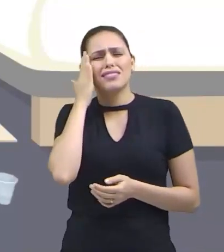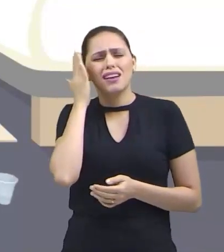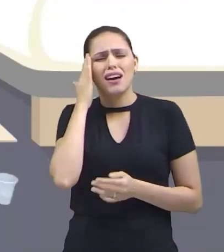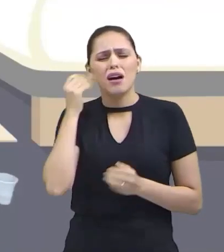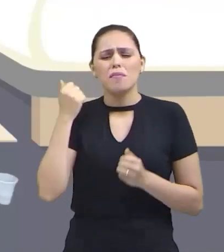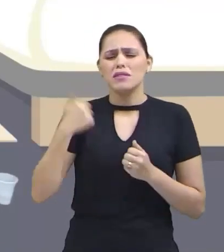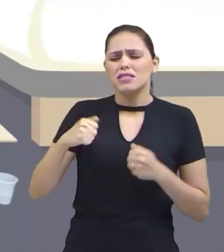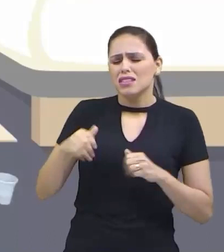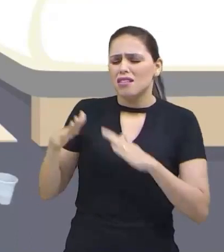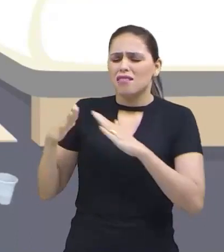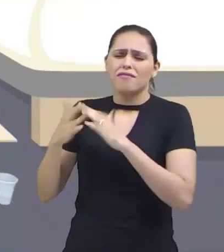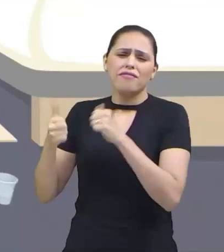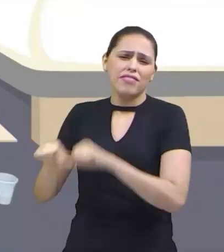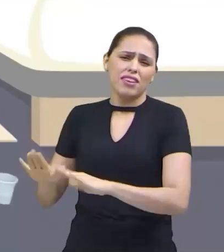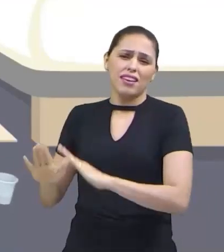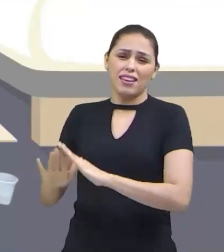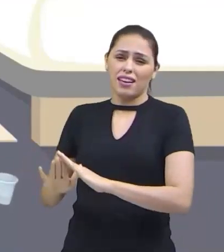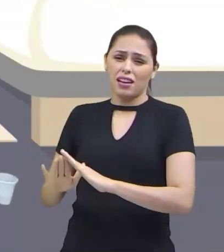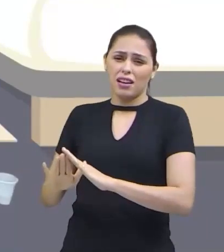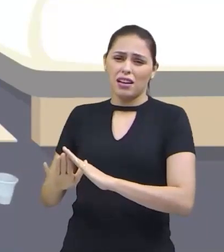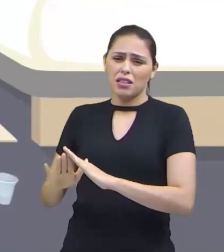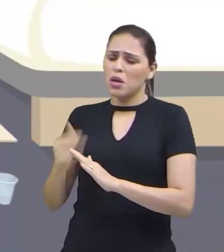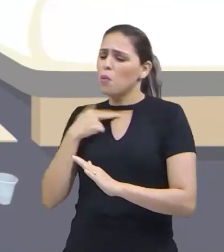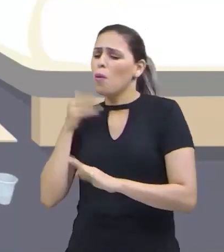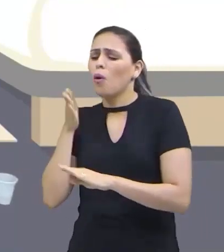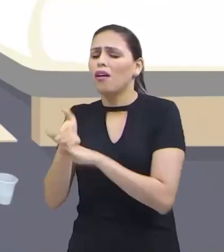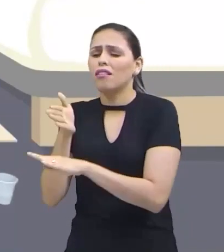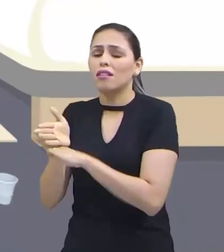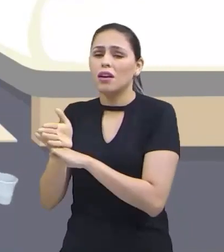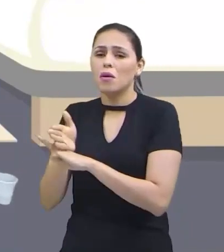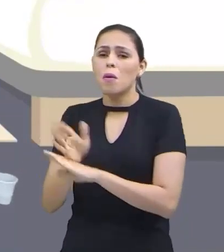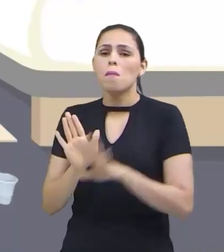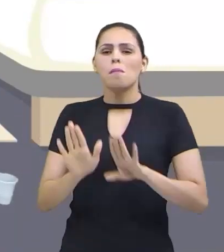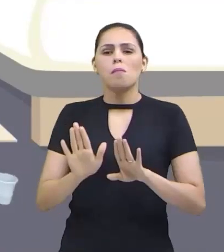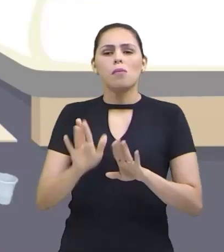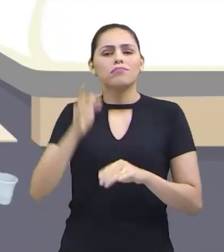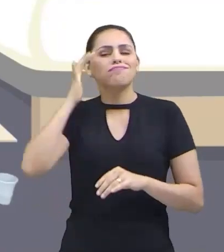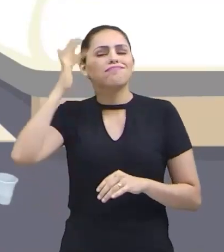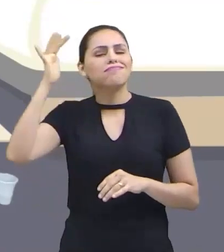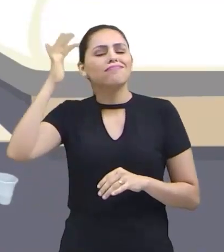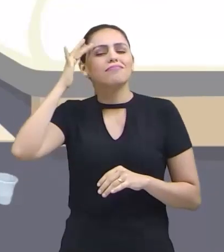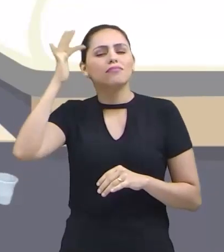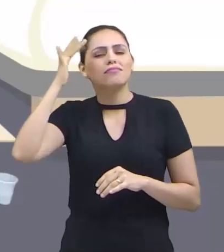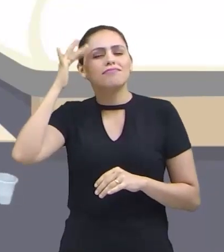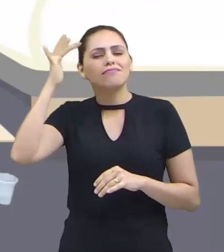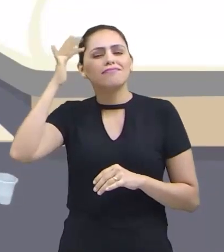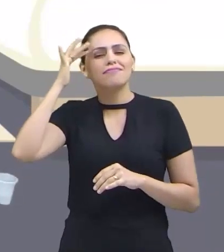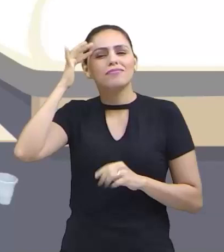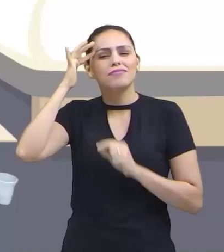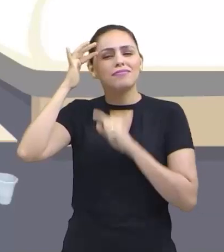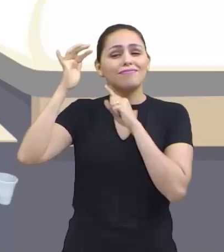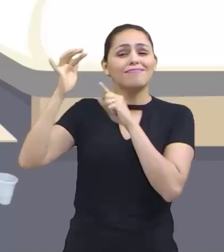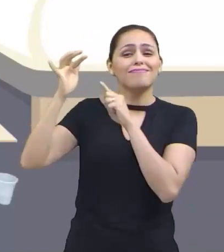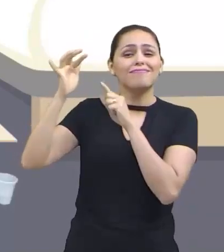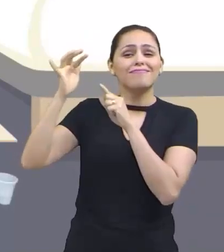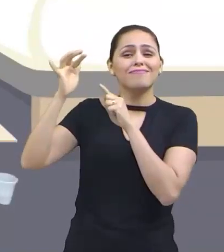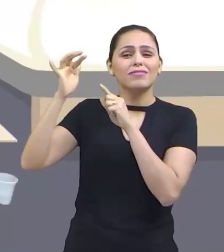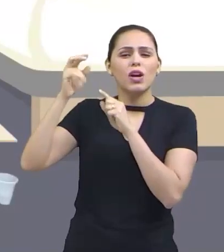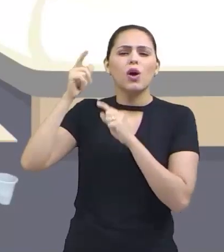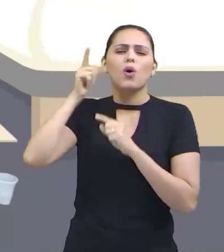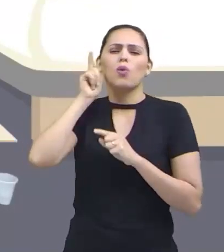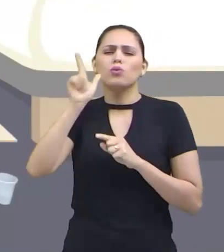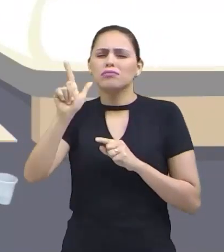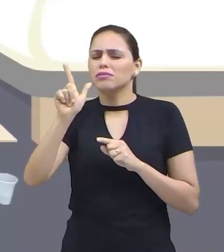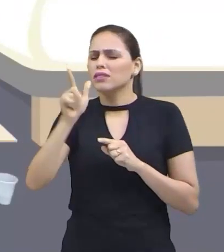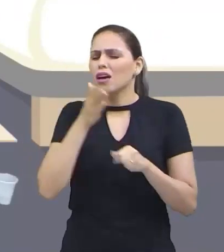sem poder sair, com faz de conta, com a imaginação, com faz de conta, com a imaginação, a gente pode